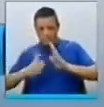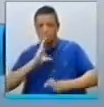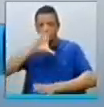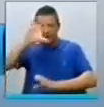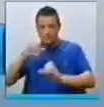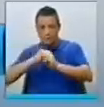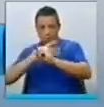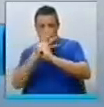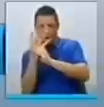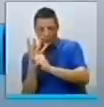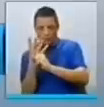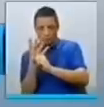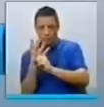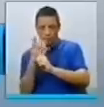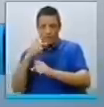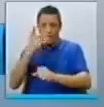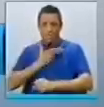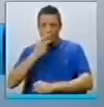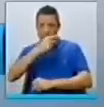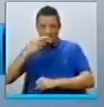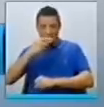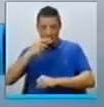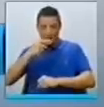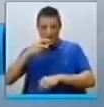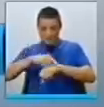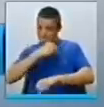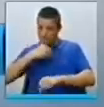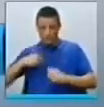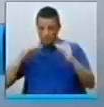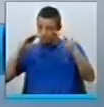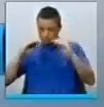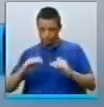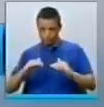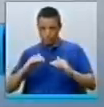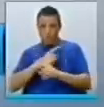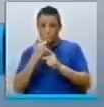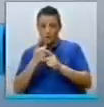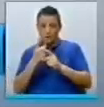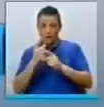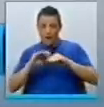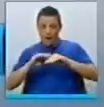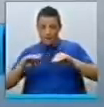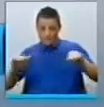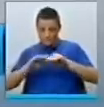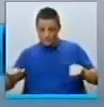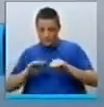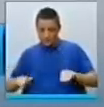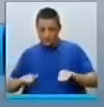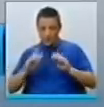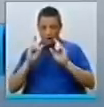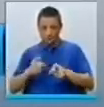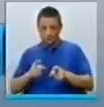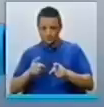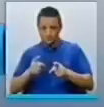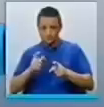norte da Europa neste momento estão com déficit médicos Exatamente porque houve uma fase em que as e as